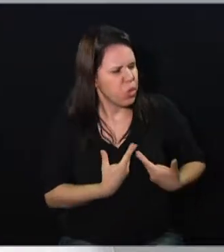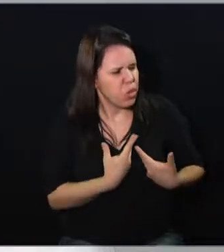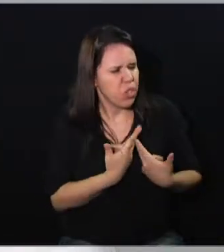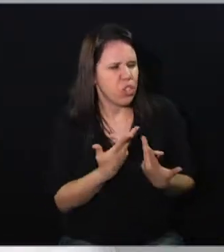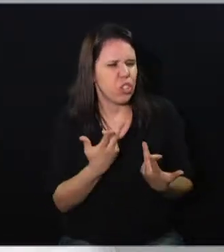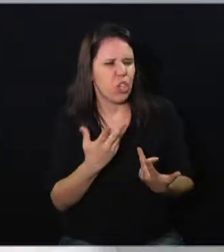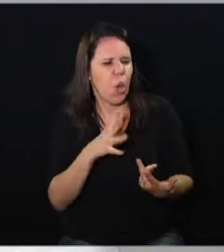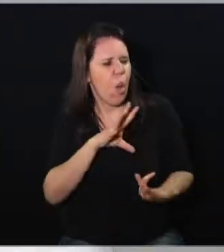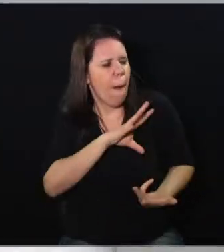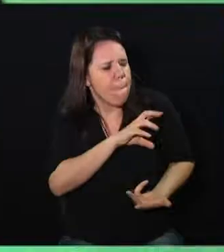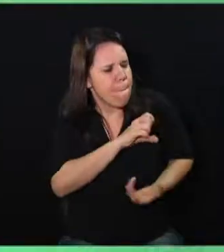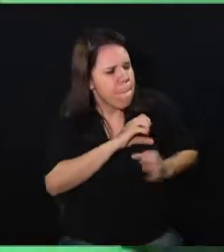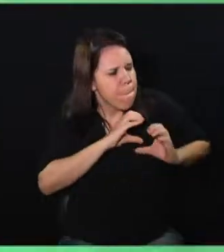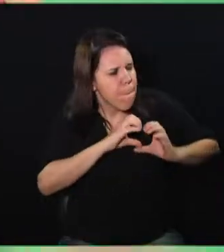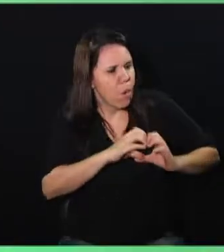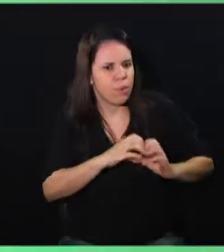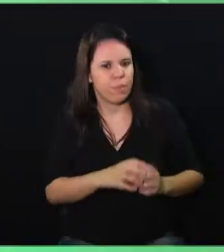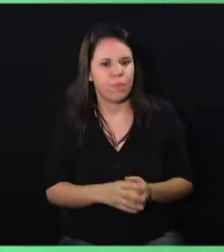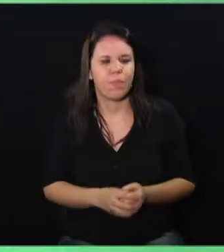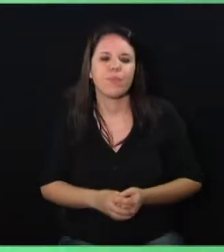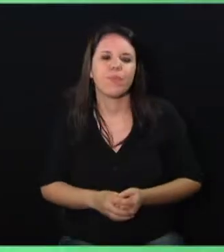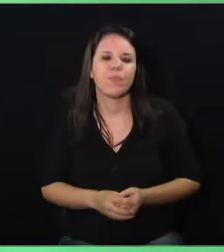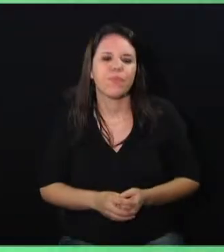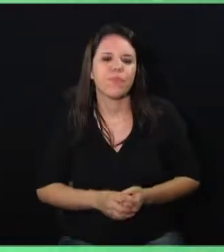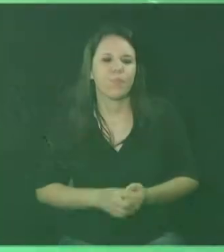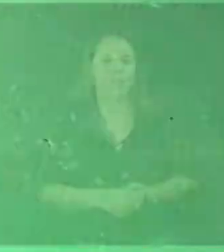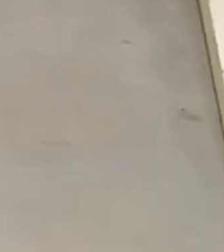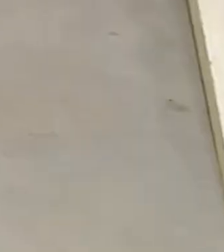um amor muito grande.